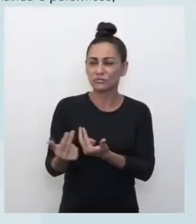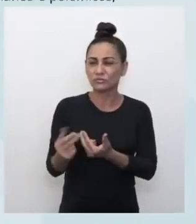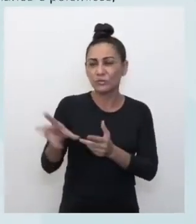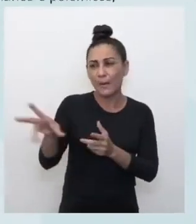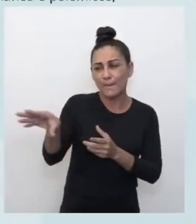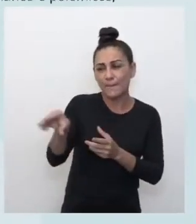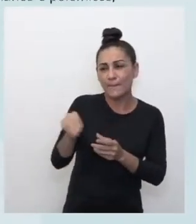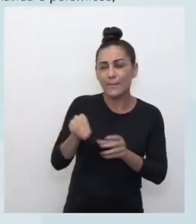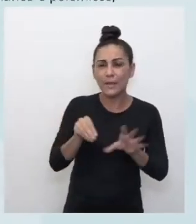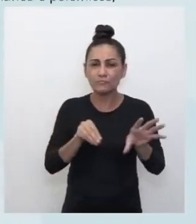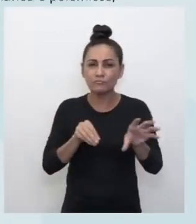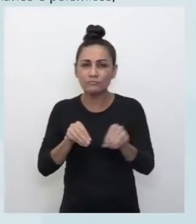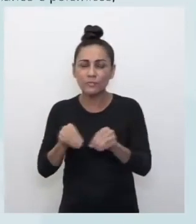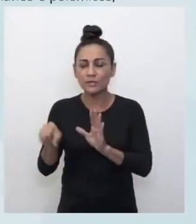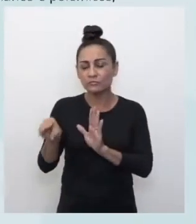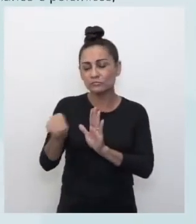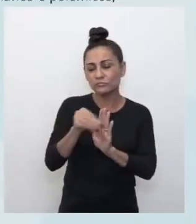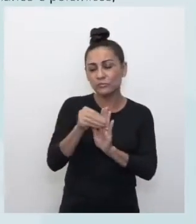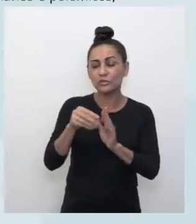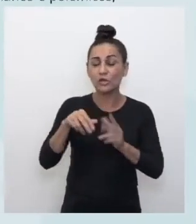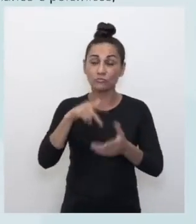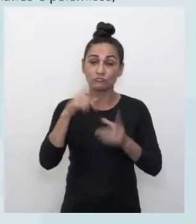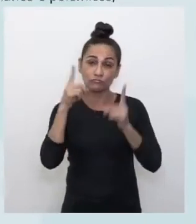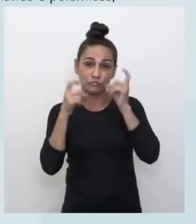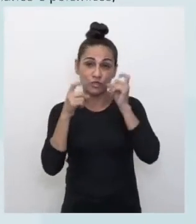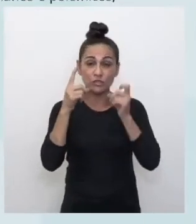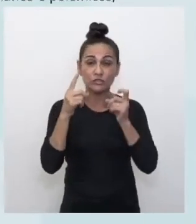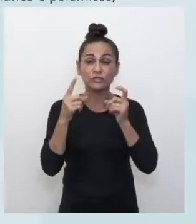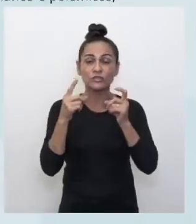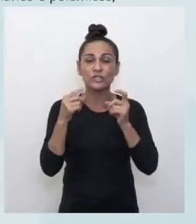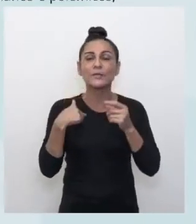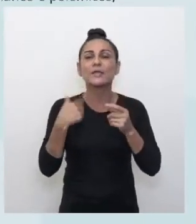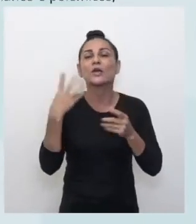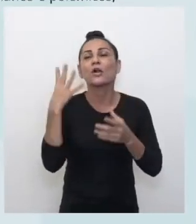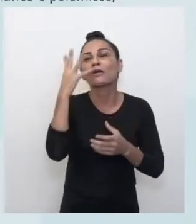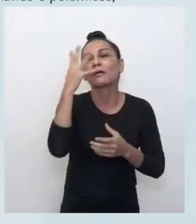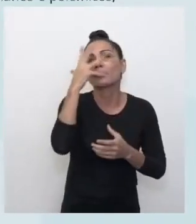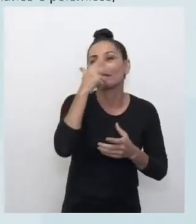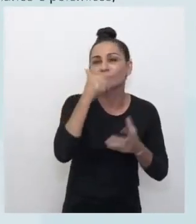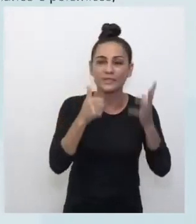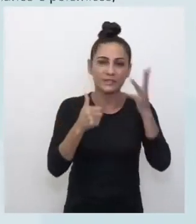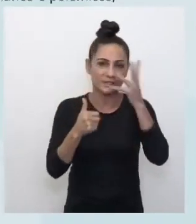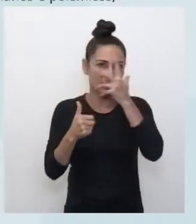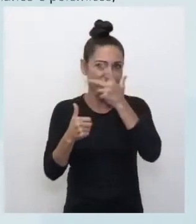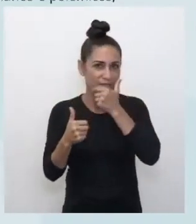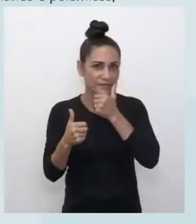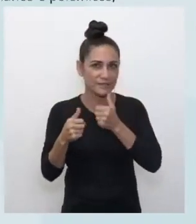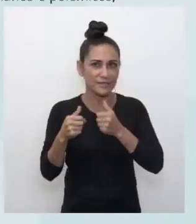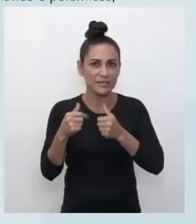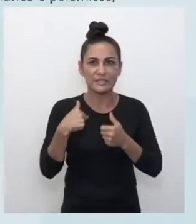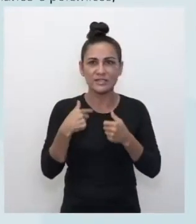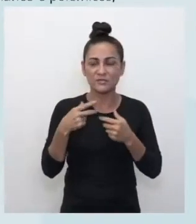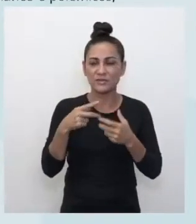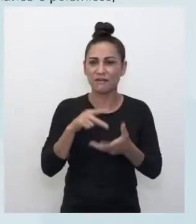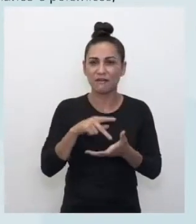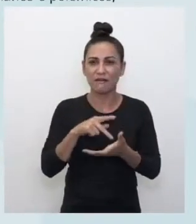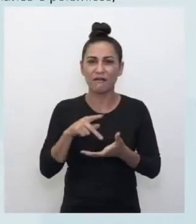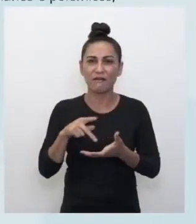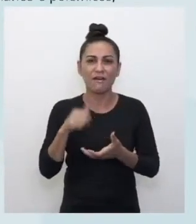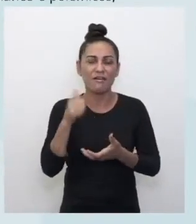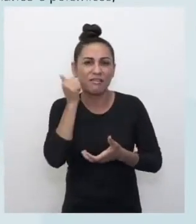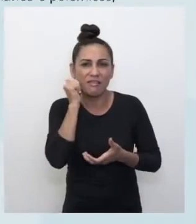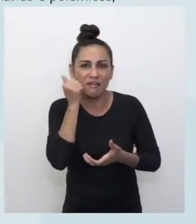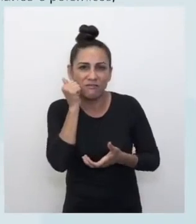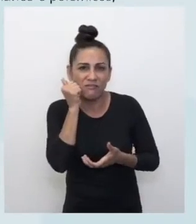mais simples, a gente também coloca a beleza nele, sem ficar uma coisa vulgar, sem vulgarizar o gesto da